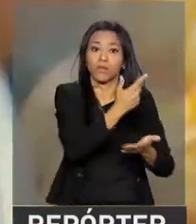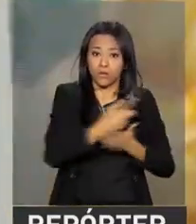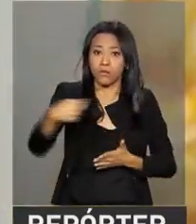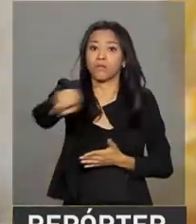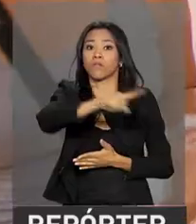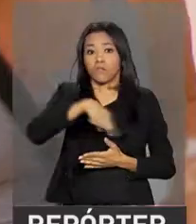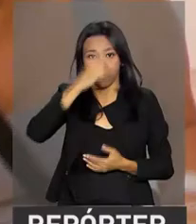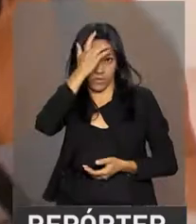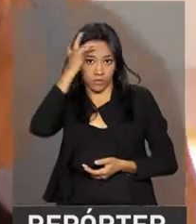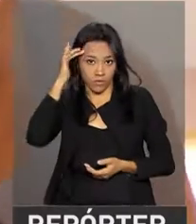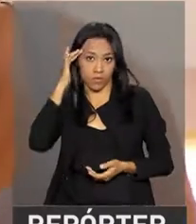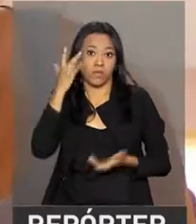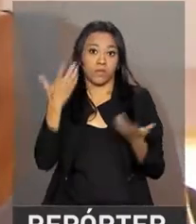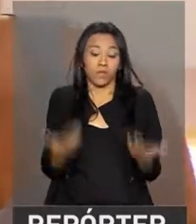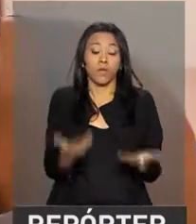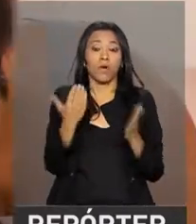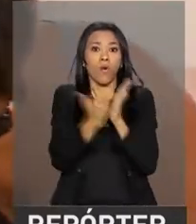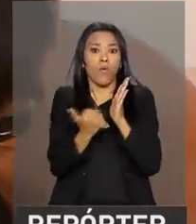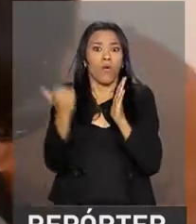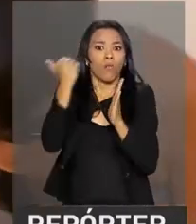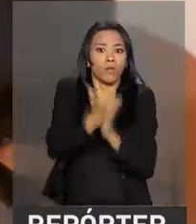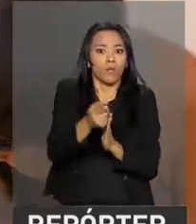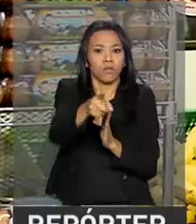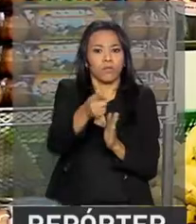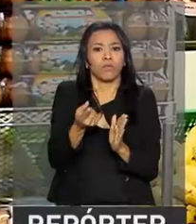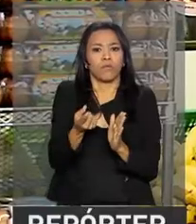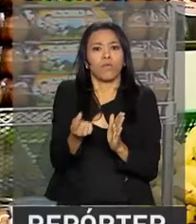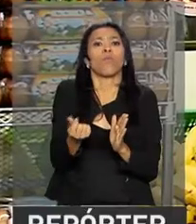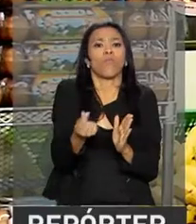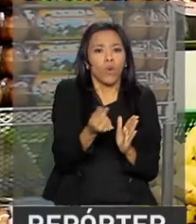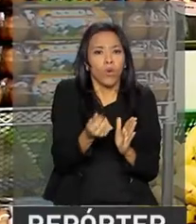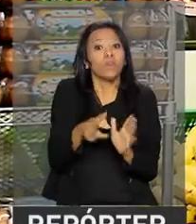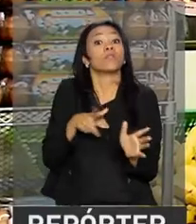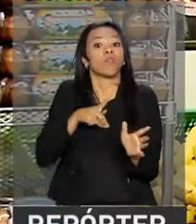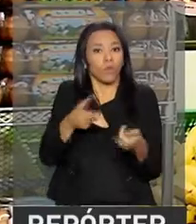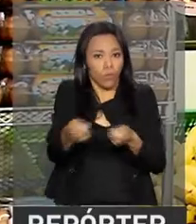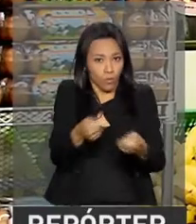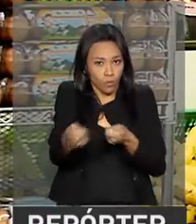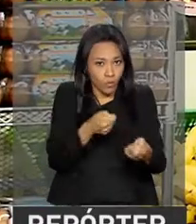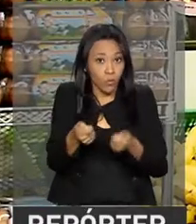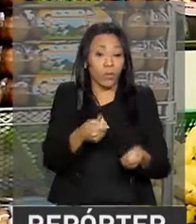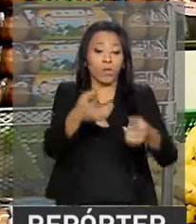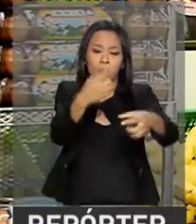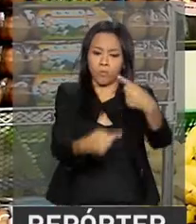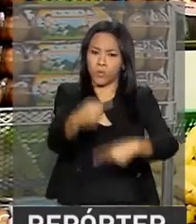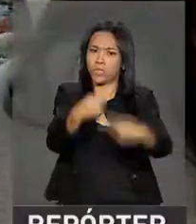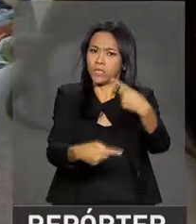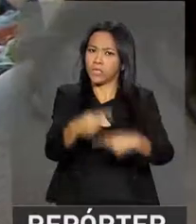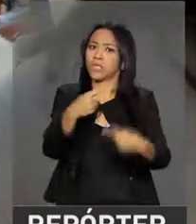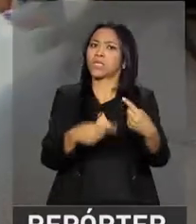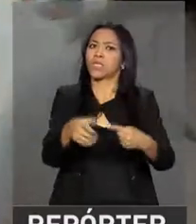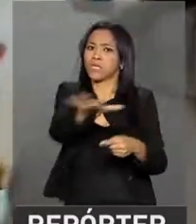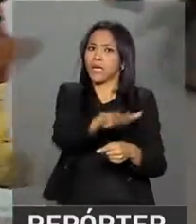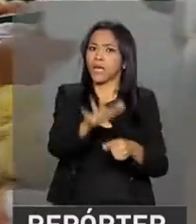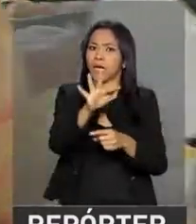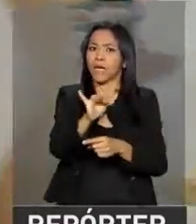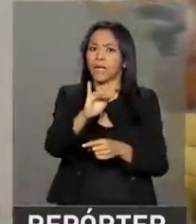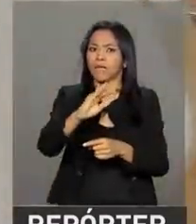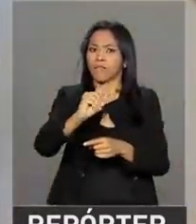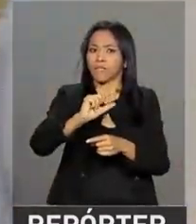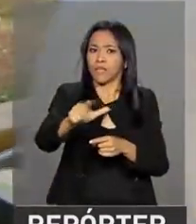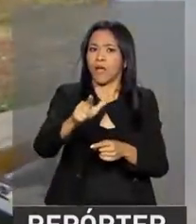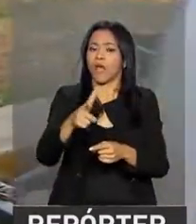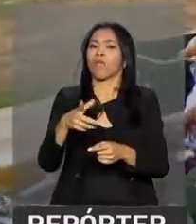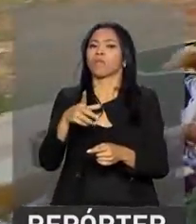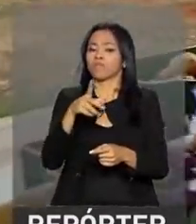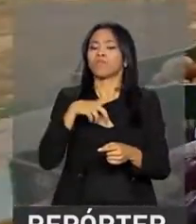população a alta dos preços sob controle com políticas fiscais responsáveis abriram espaço para